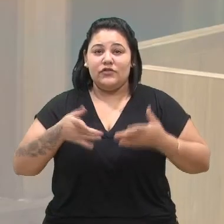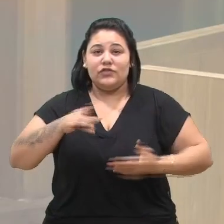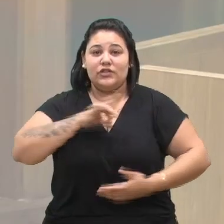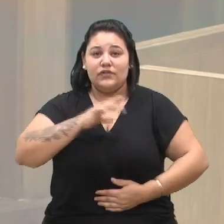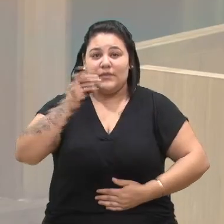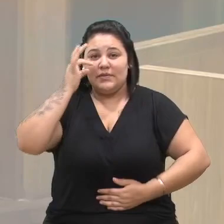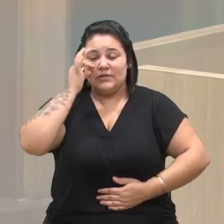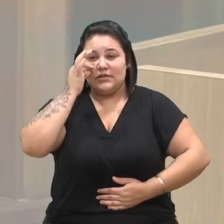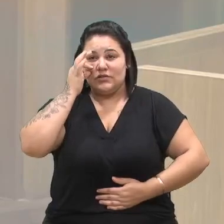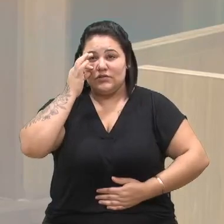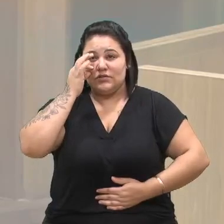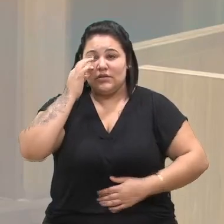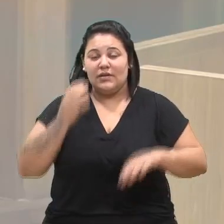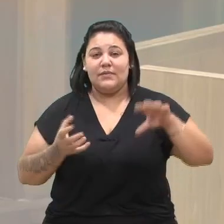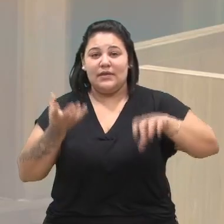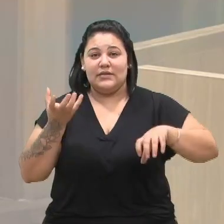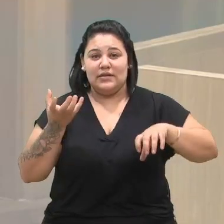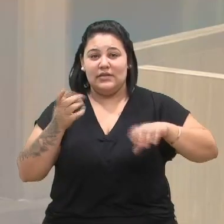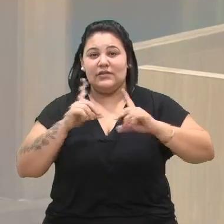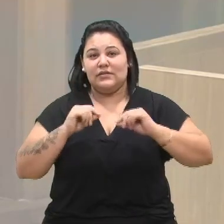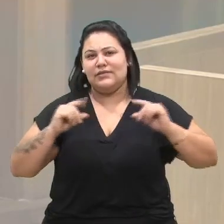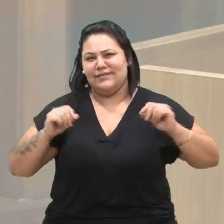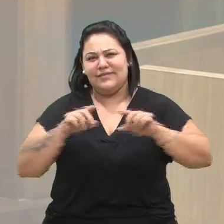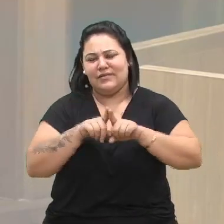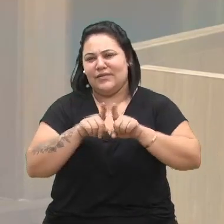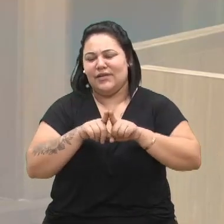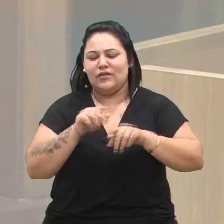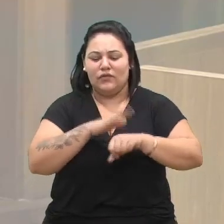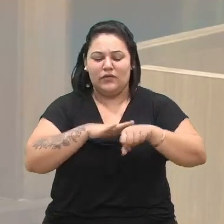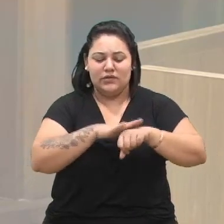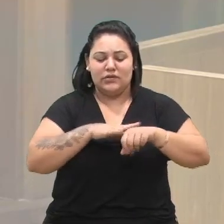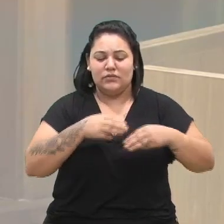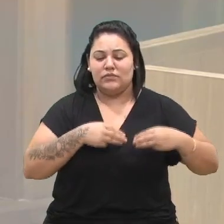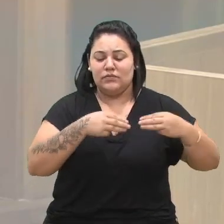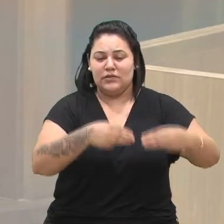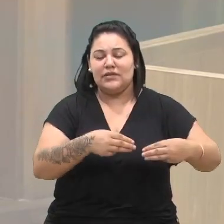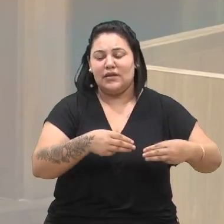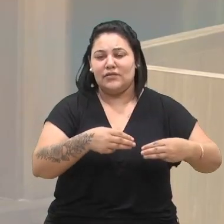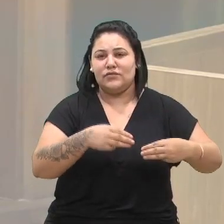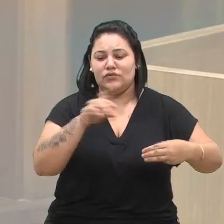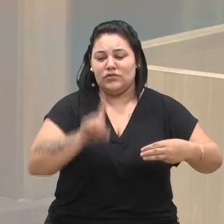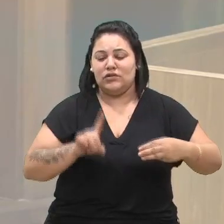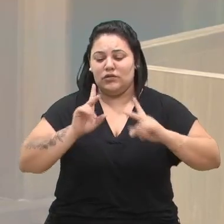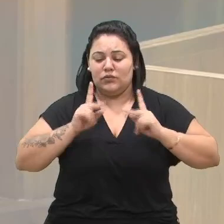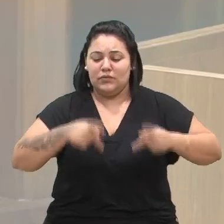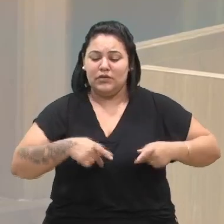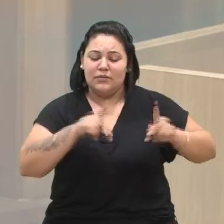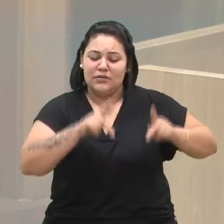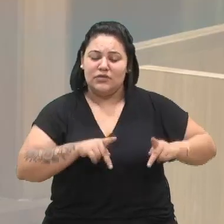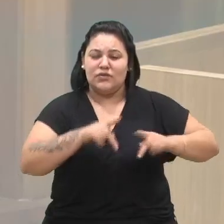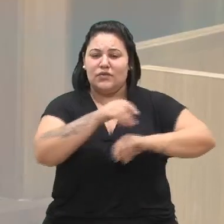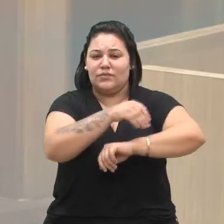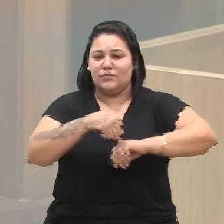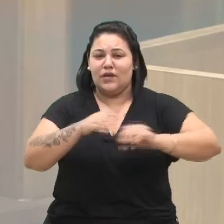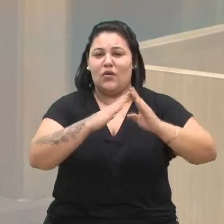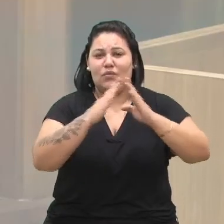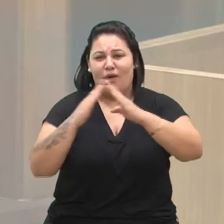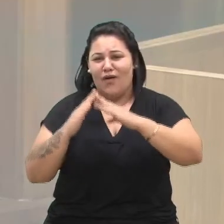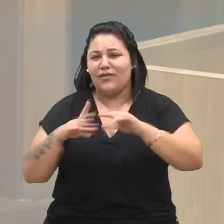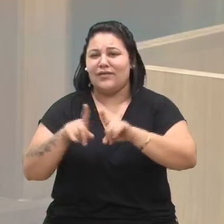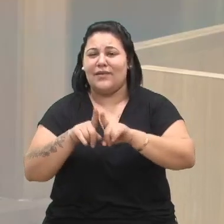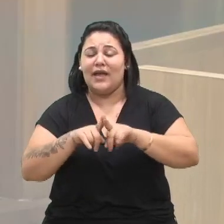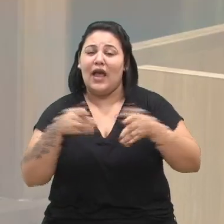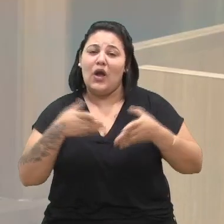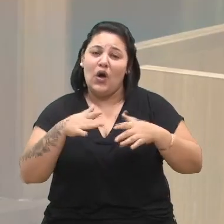Brasília conversando no Ministério dos Direitos Humanos, com o Diretor Nacional de Políticas para as Pessoas em Situação de Rua, e agora então